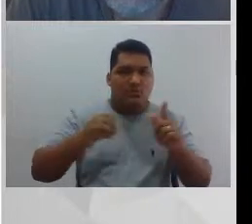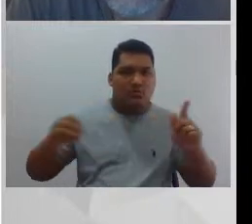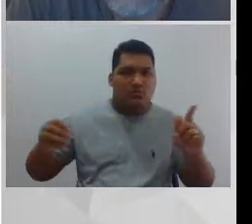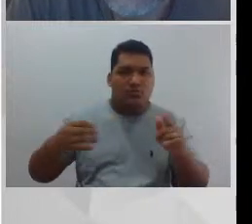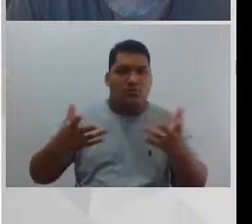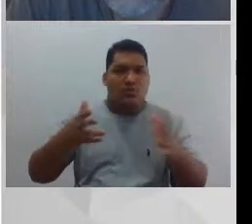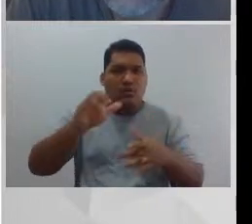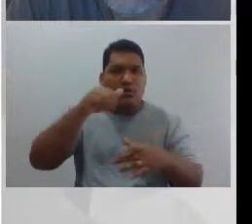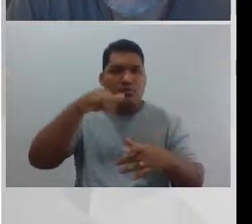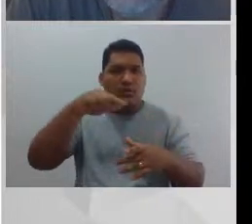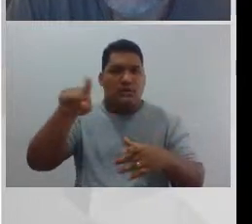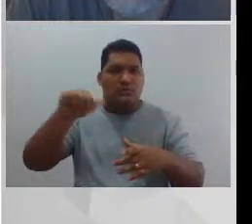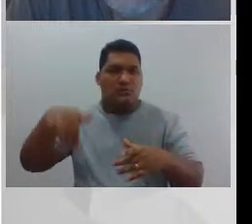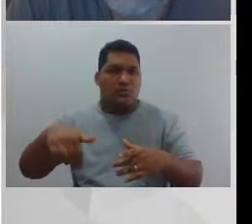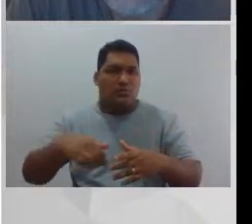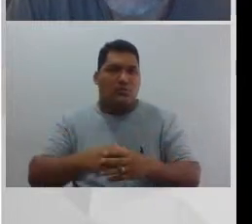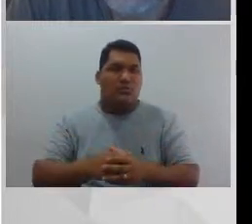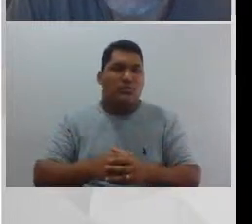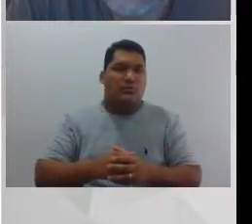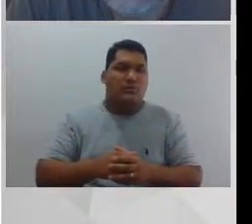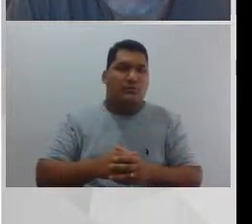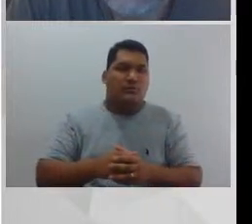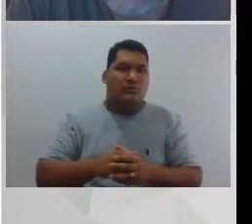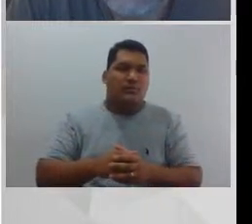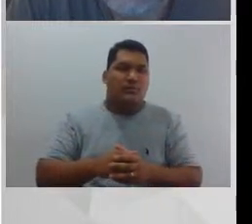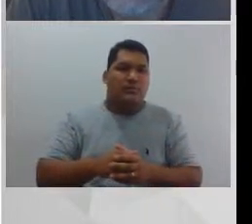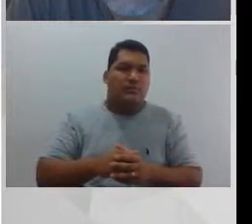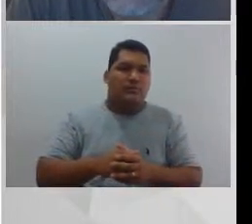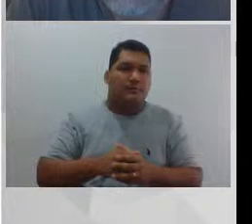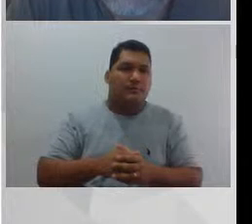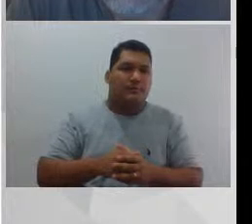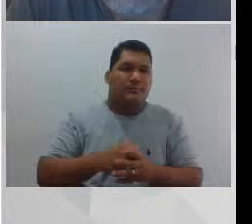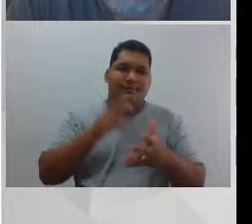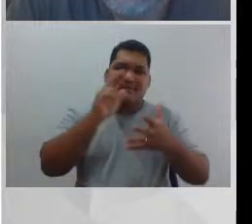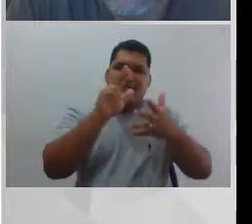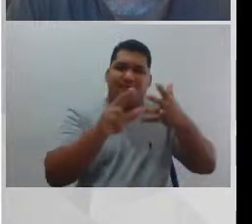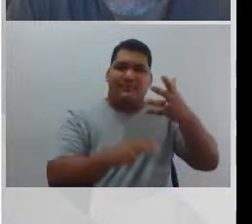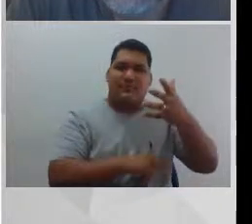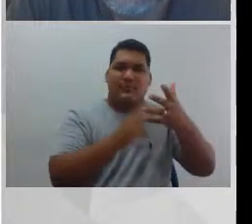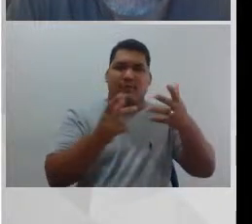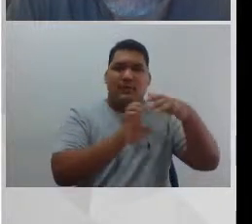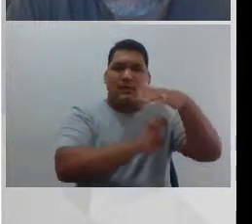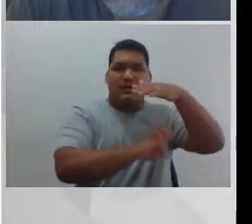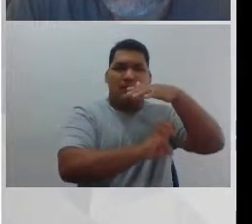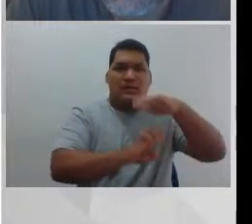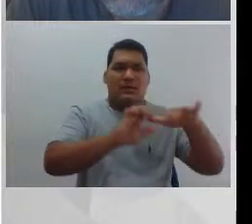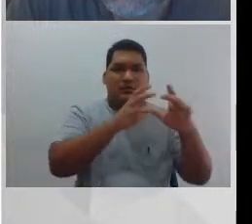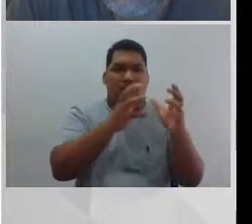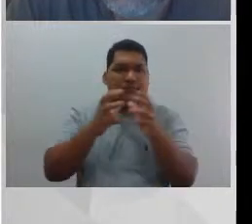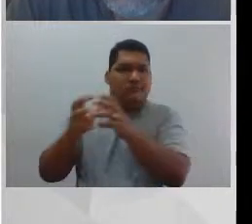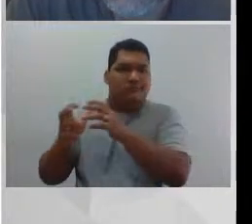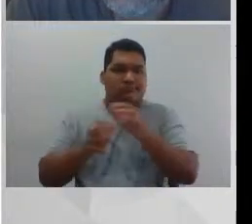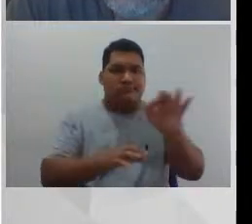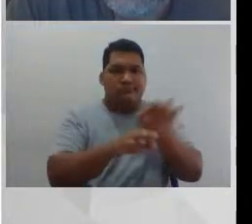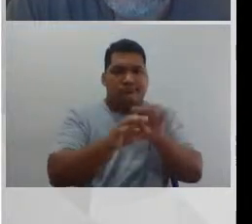Amazon, a Microsoft, a IBM trabalha com redes neurais profundas já com